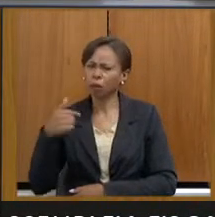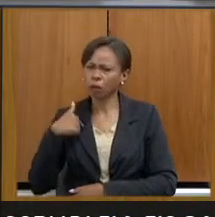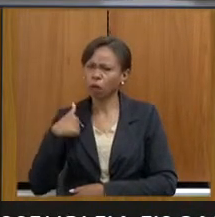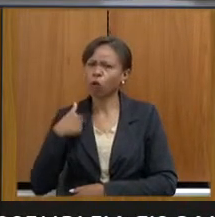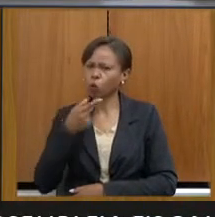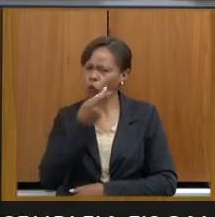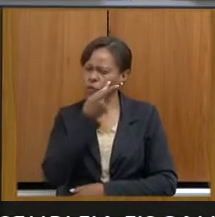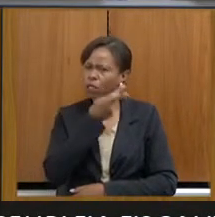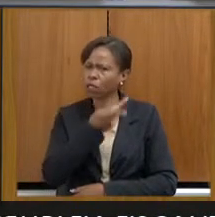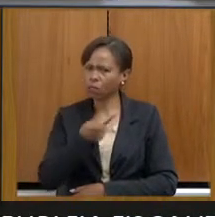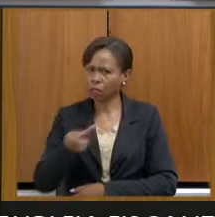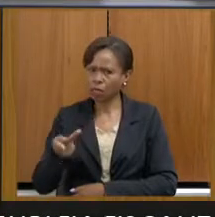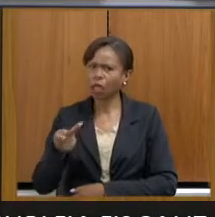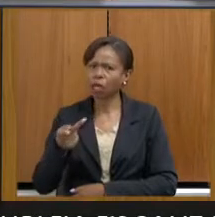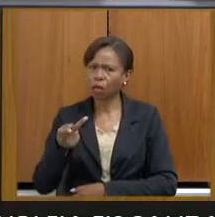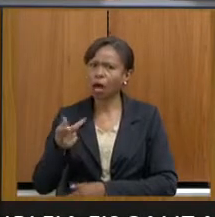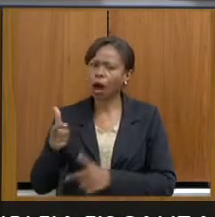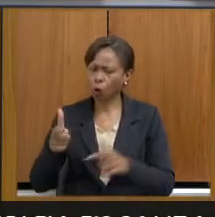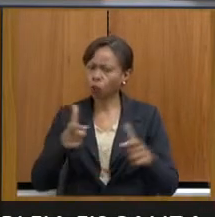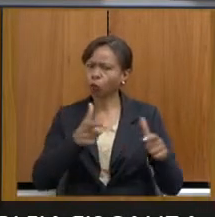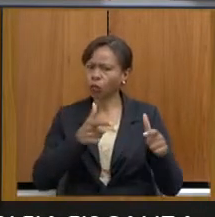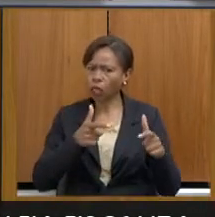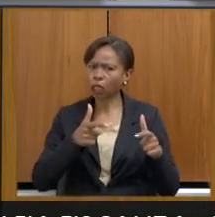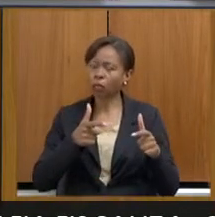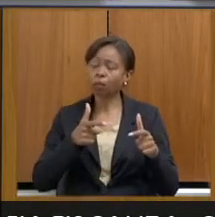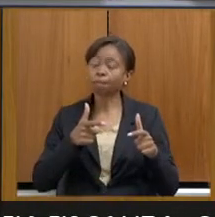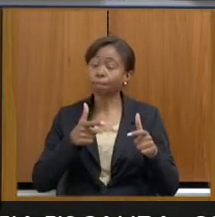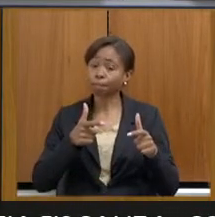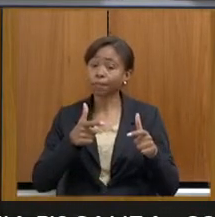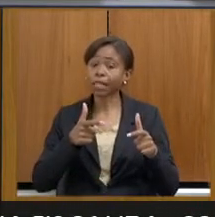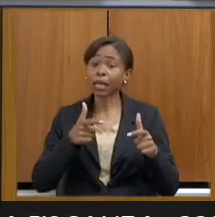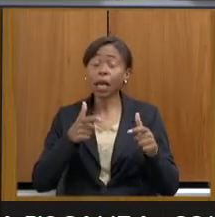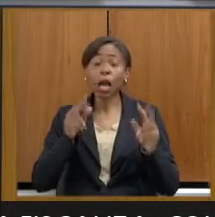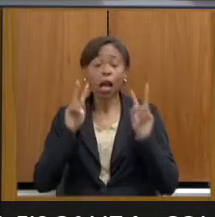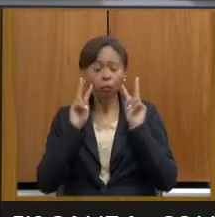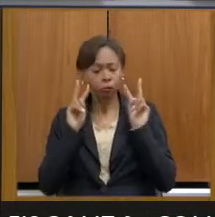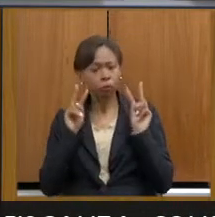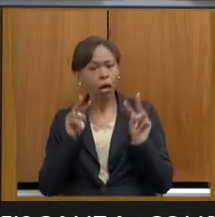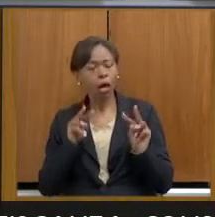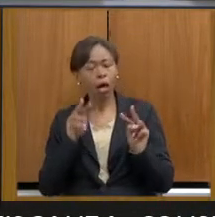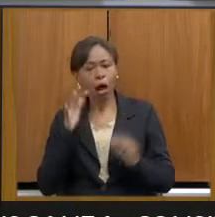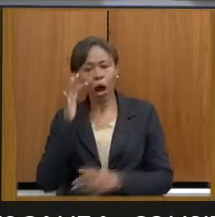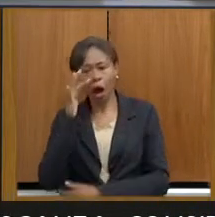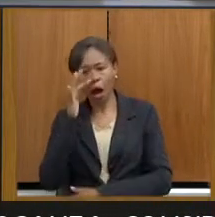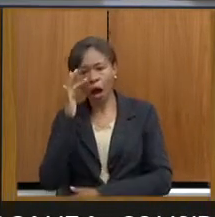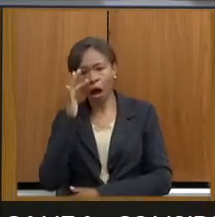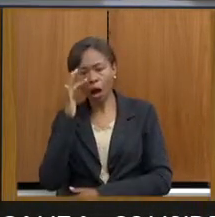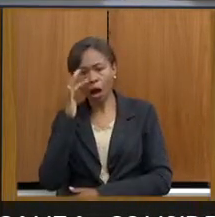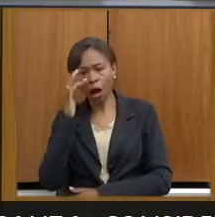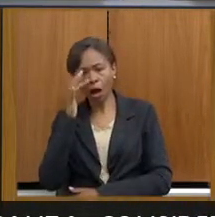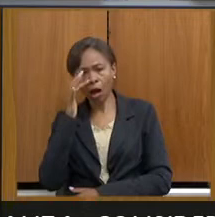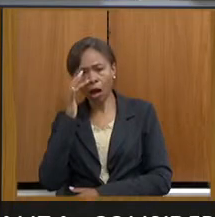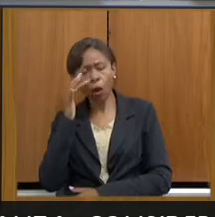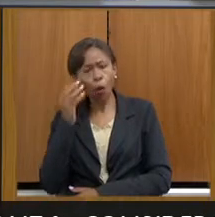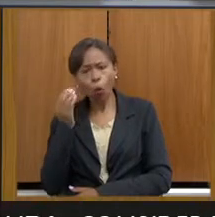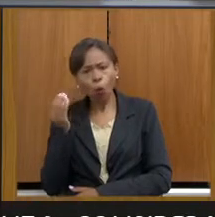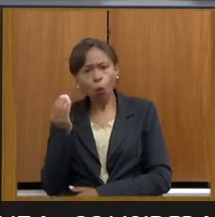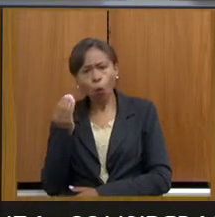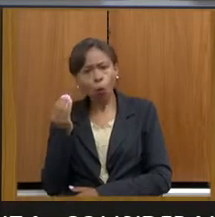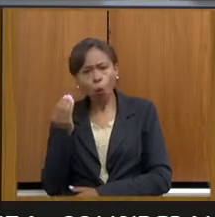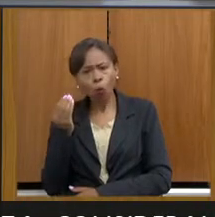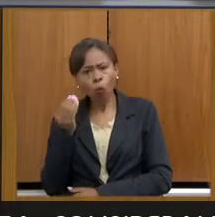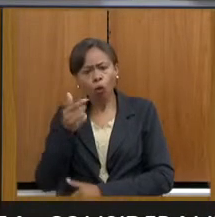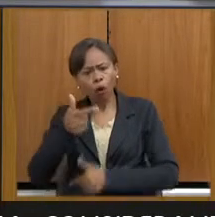estou sendo convidado para poder visitá-los e eu fiquei impressionado com o que eles ali